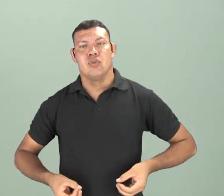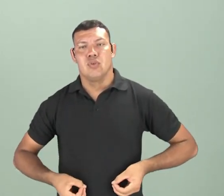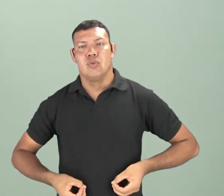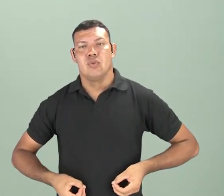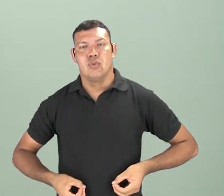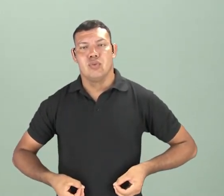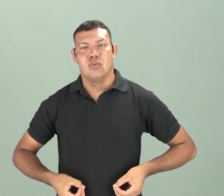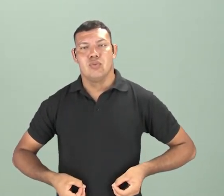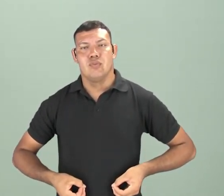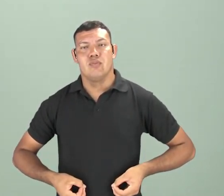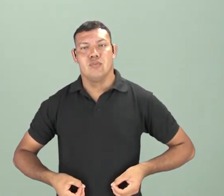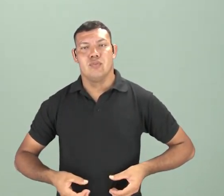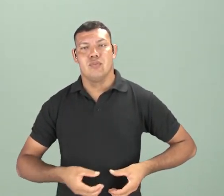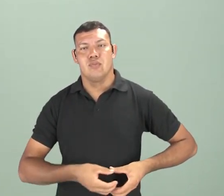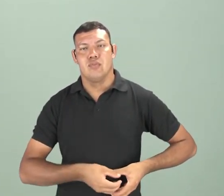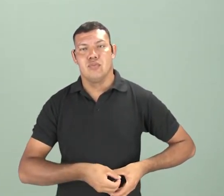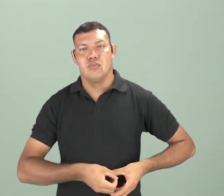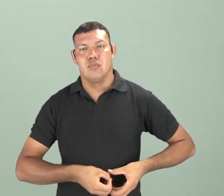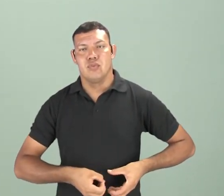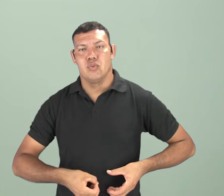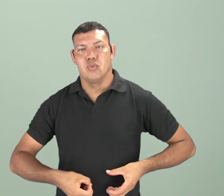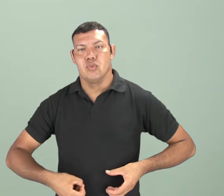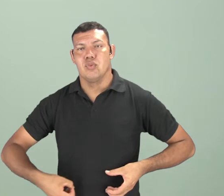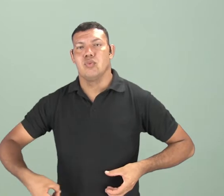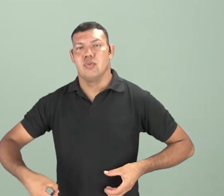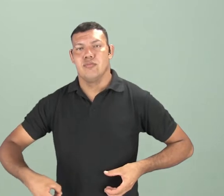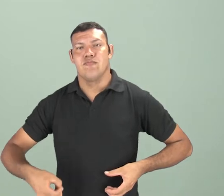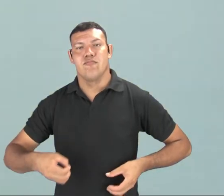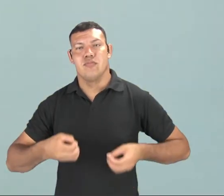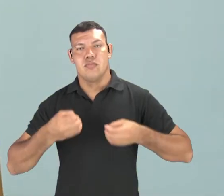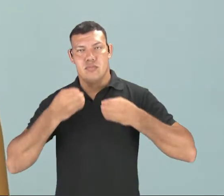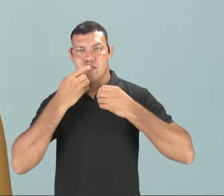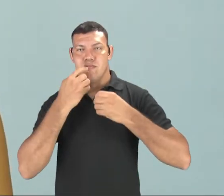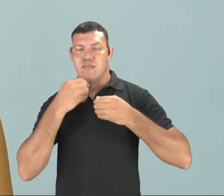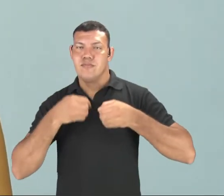e são liberados durante a menstruação, cada um por vez.